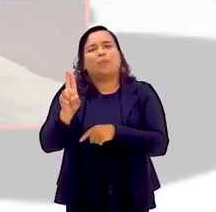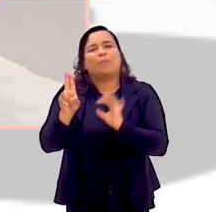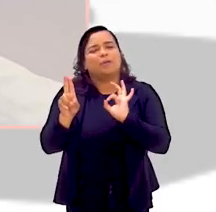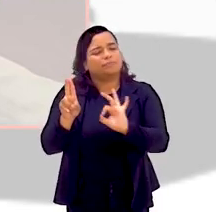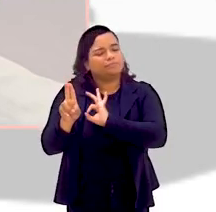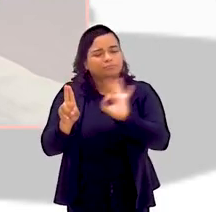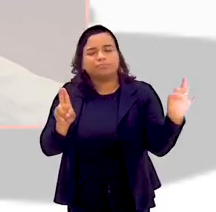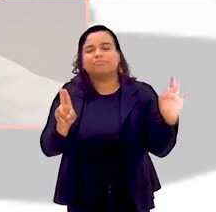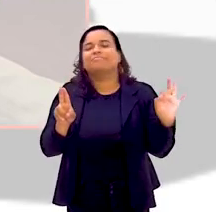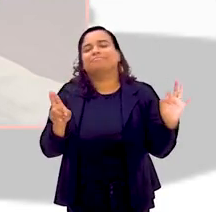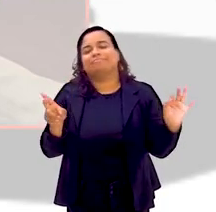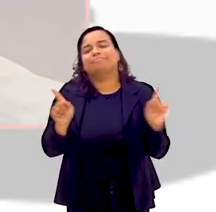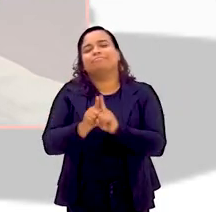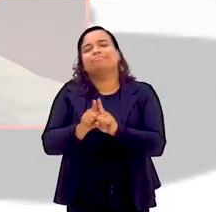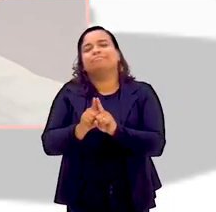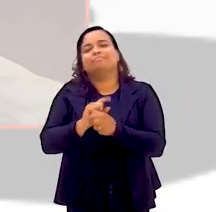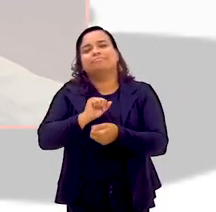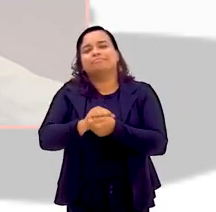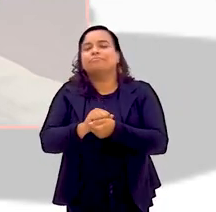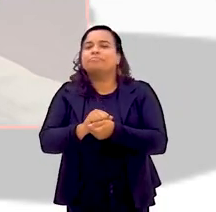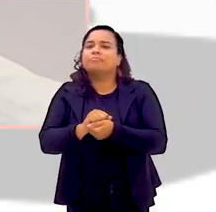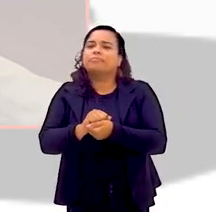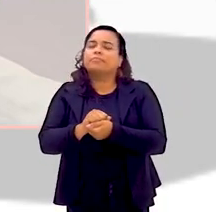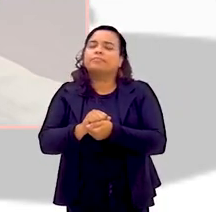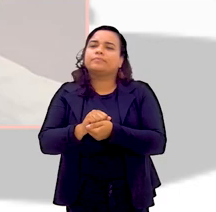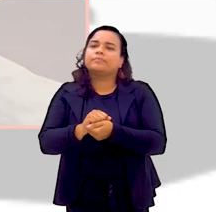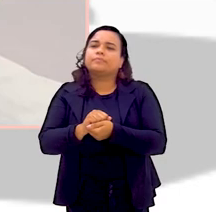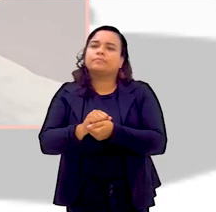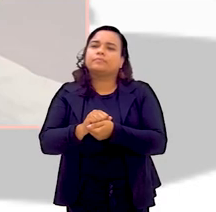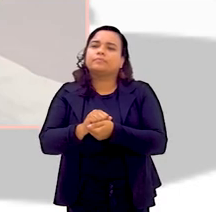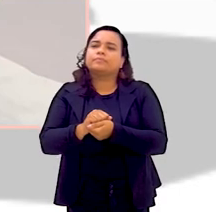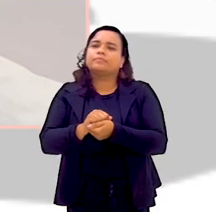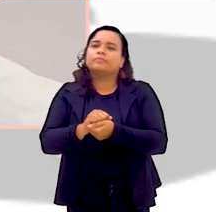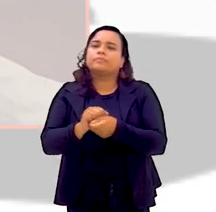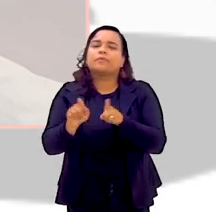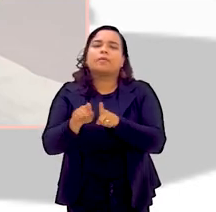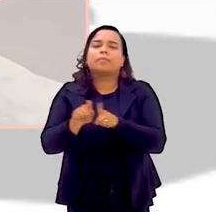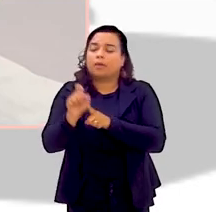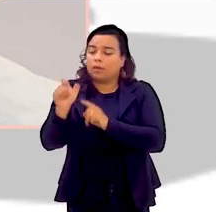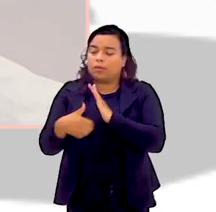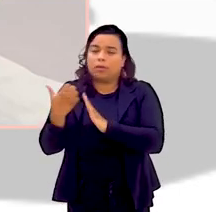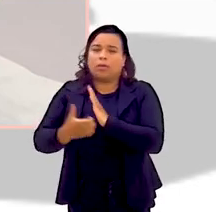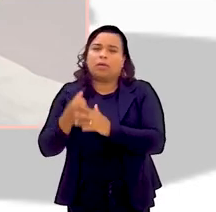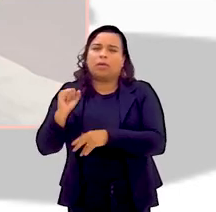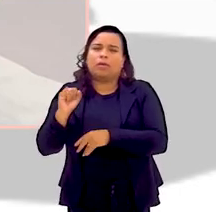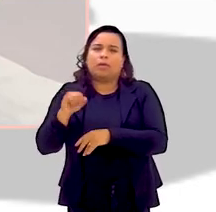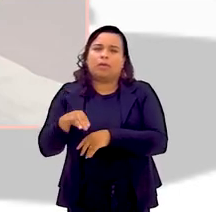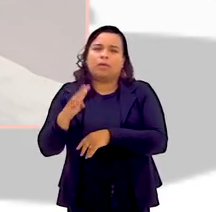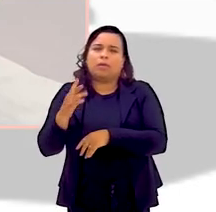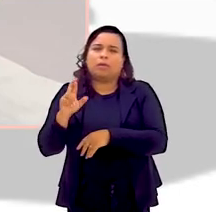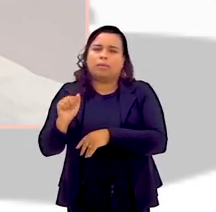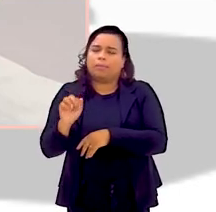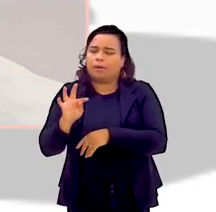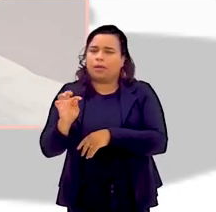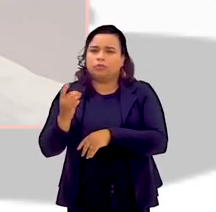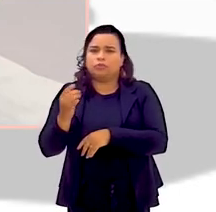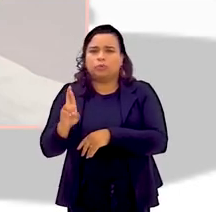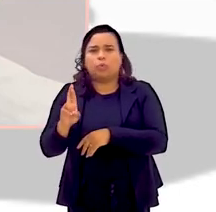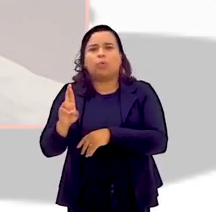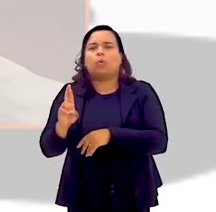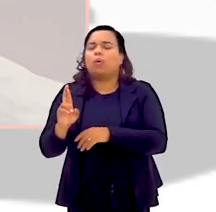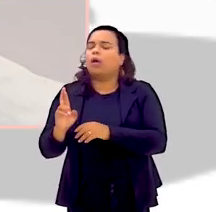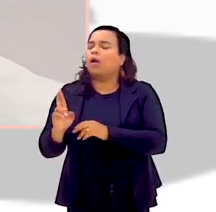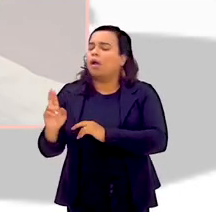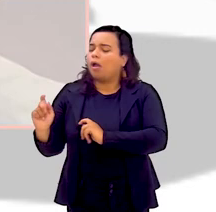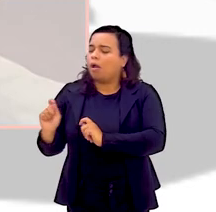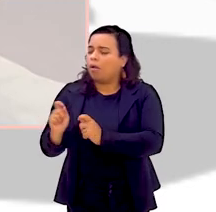sentido do turismo brasileiro. Eu acho que, inclusive, a Embratur, com parcos recursos, conseguiu